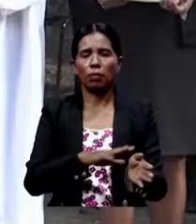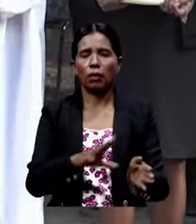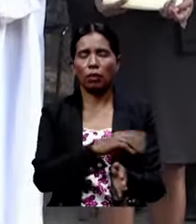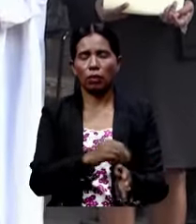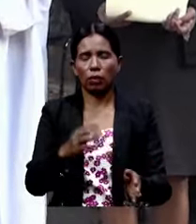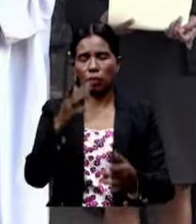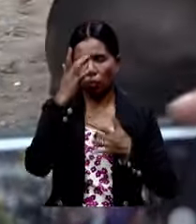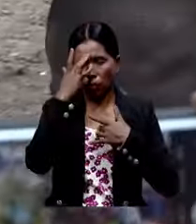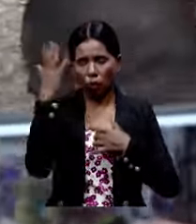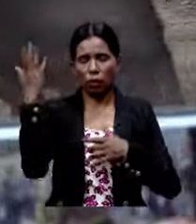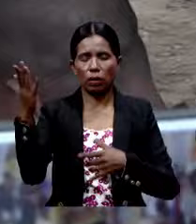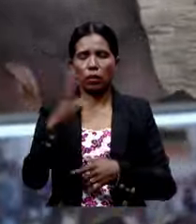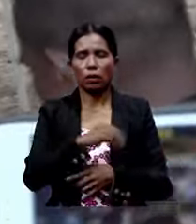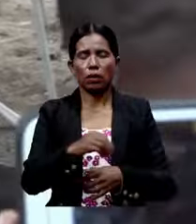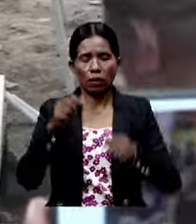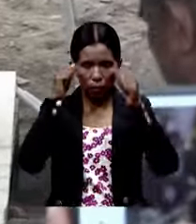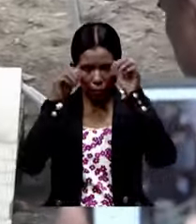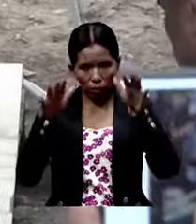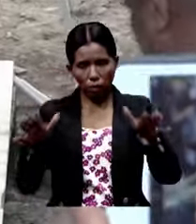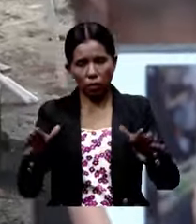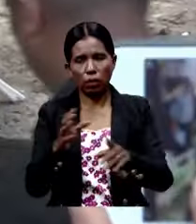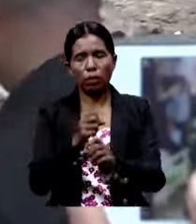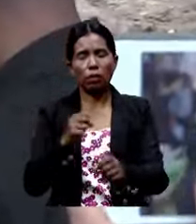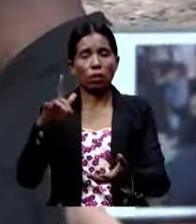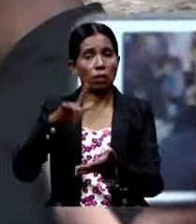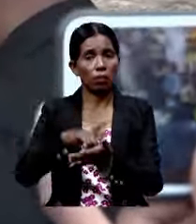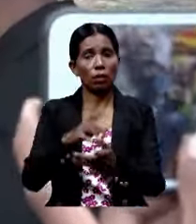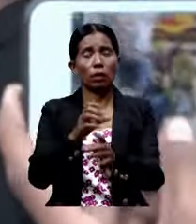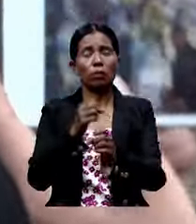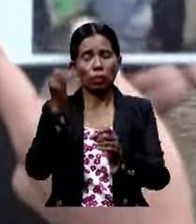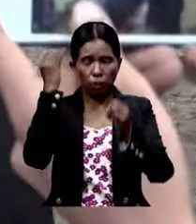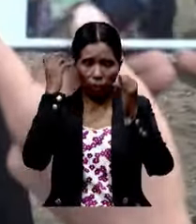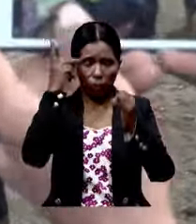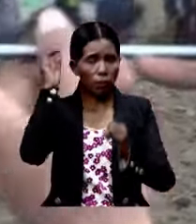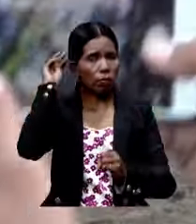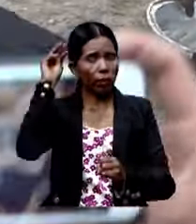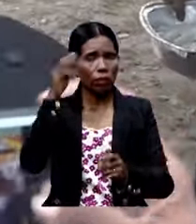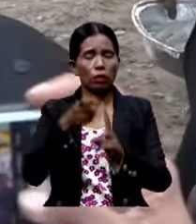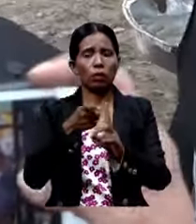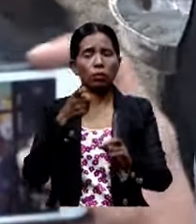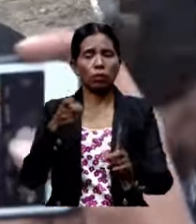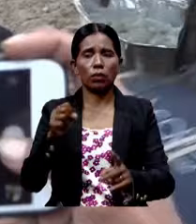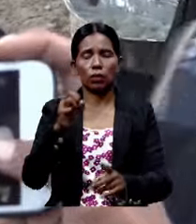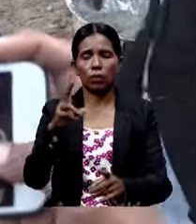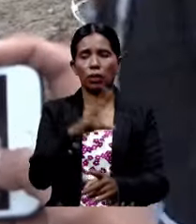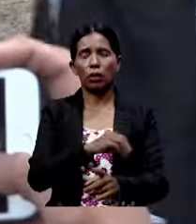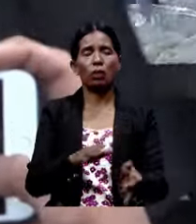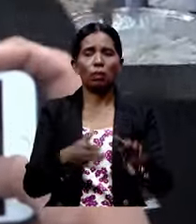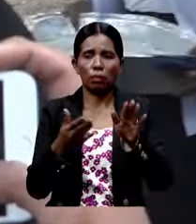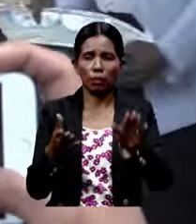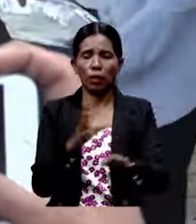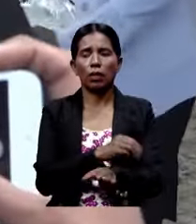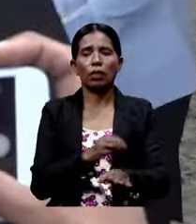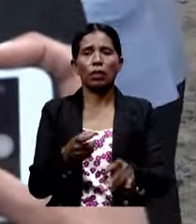internacional Nicolau Lobato o enhira simu primeiro ministro nebe fila husi dava Suíça. Matebian hakotu ne peregrinação